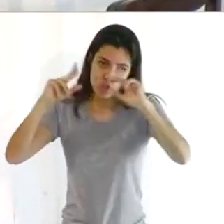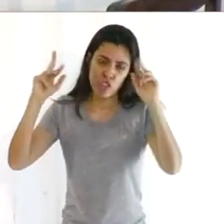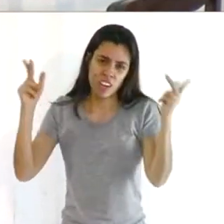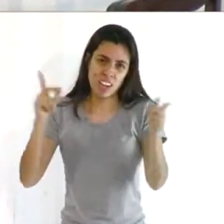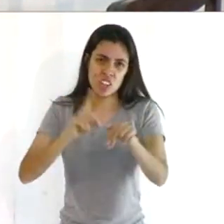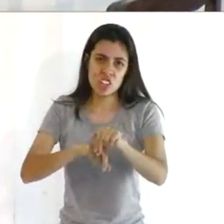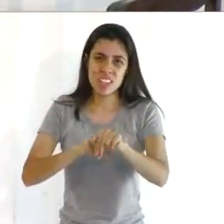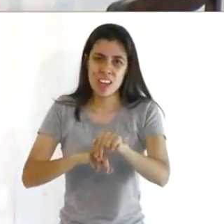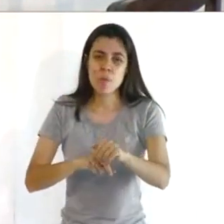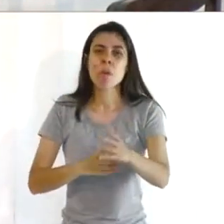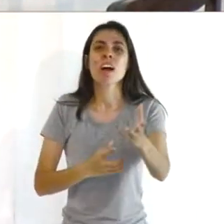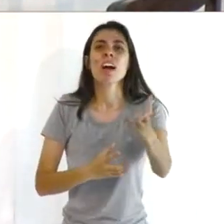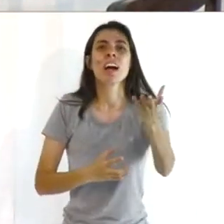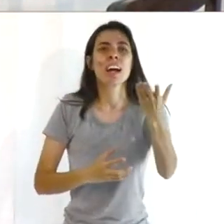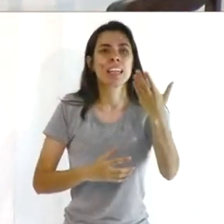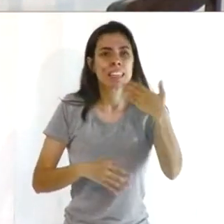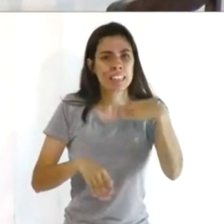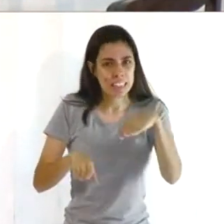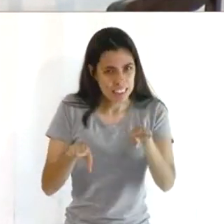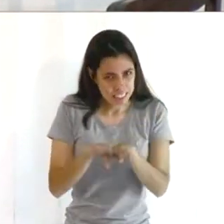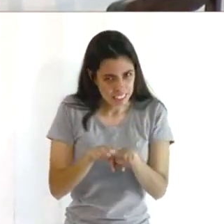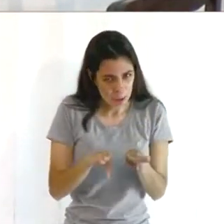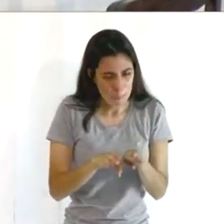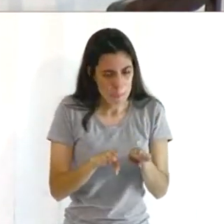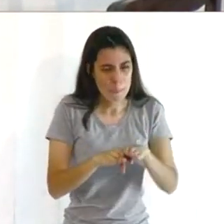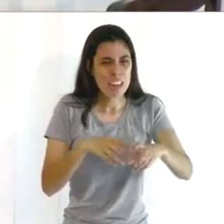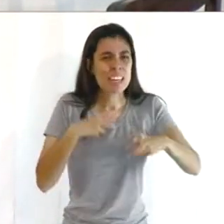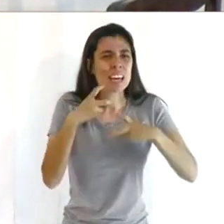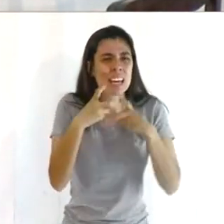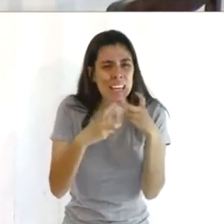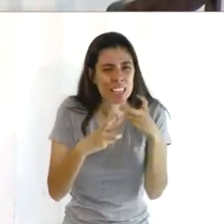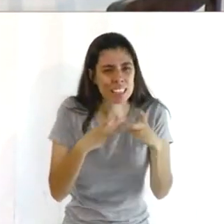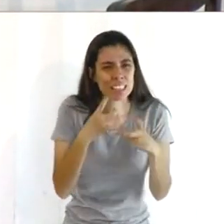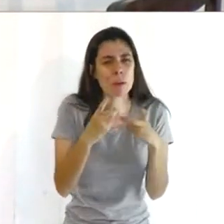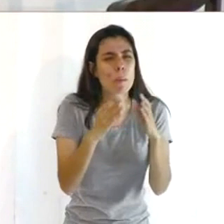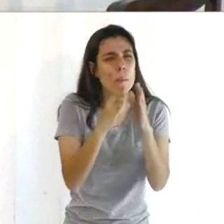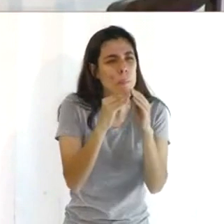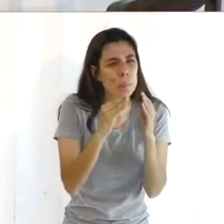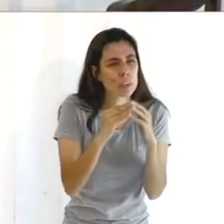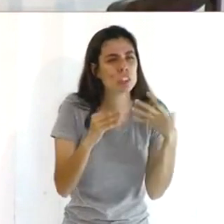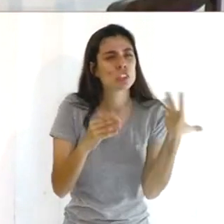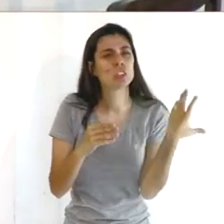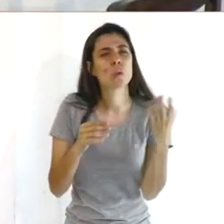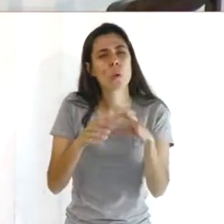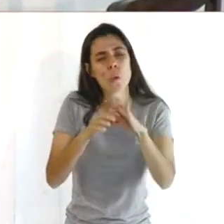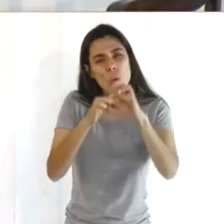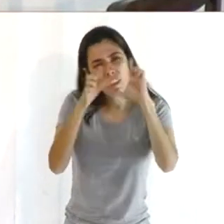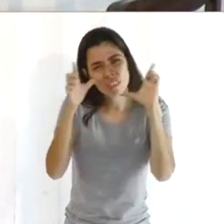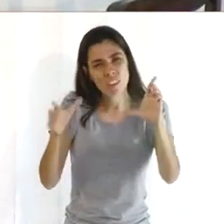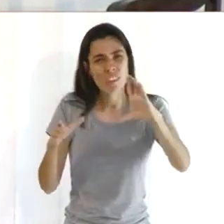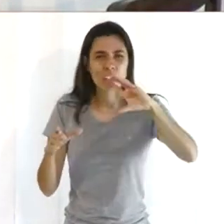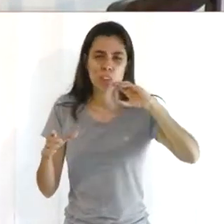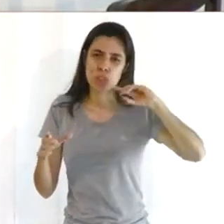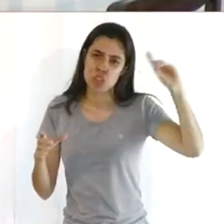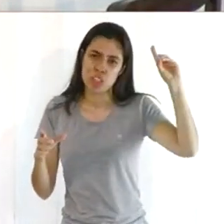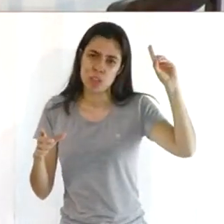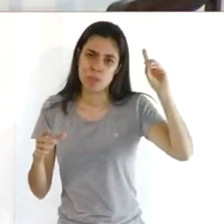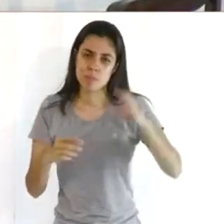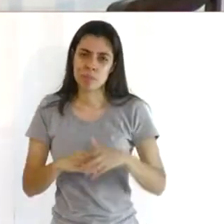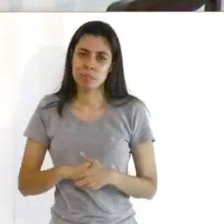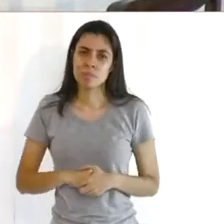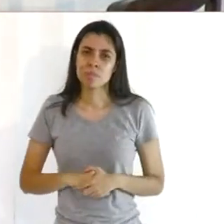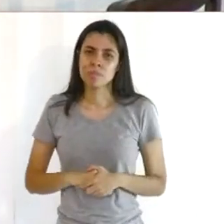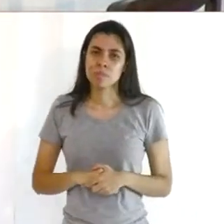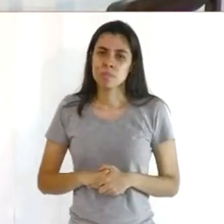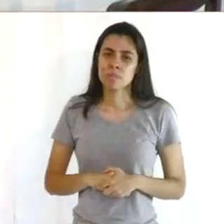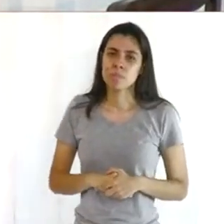pelo socorro, pelo livramento de Deus. E a boa notícia é que nesta noite o Senhor quer dar a você, que está aqui na igreja e que